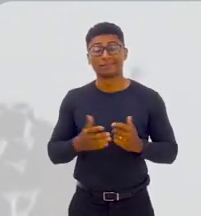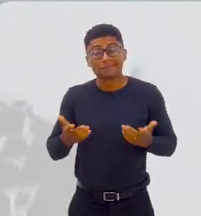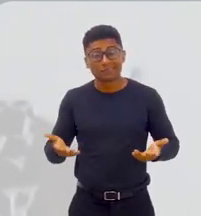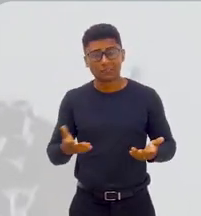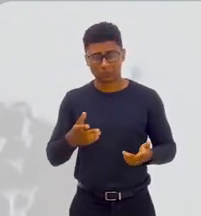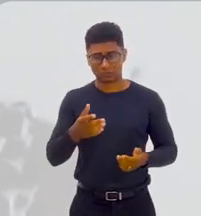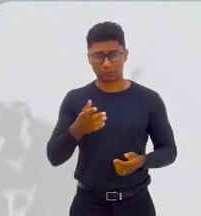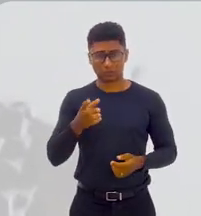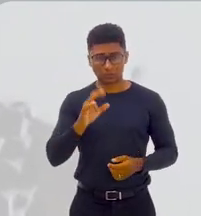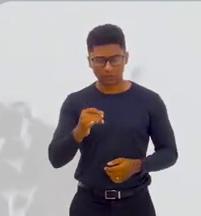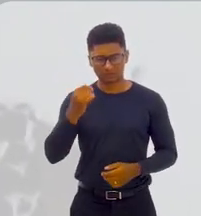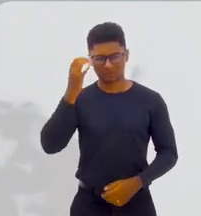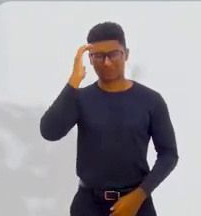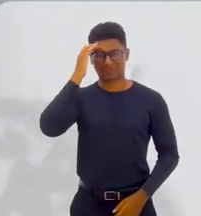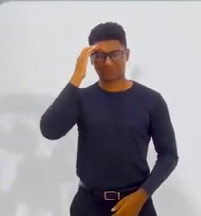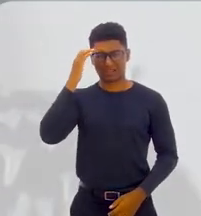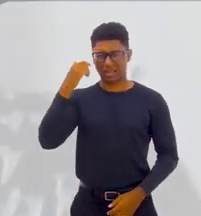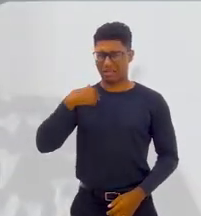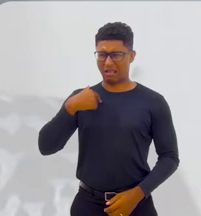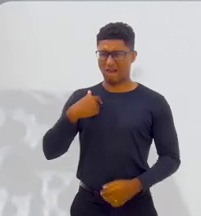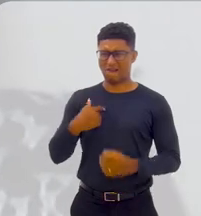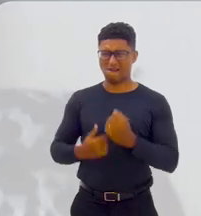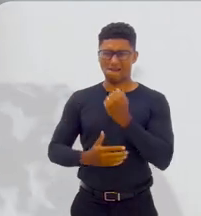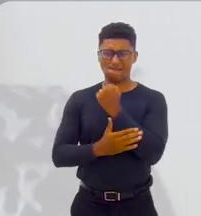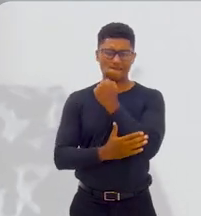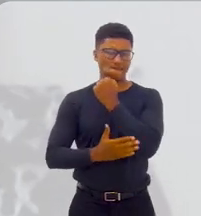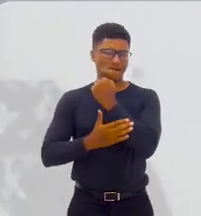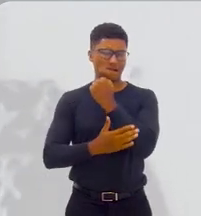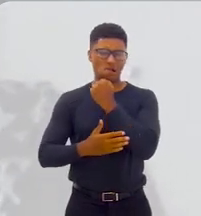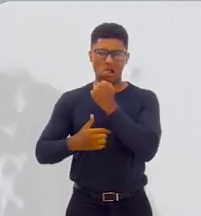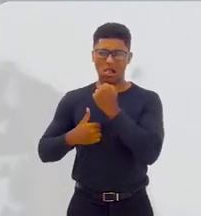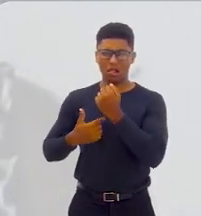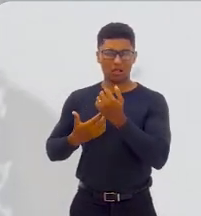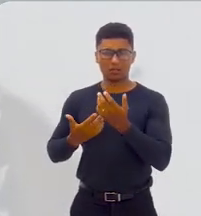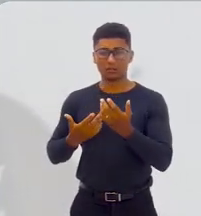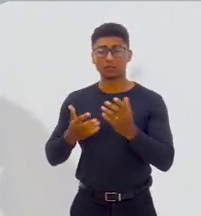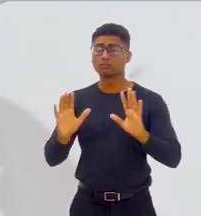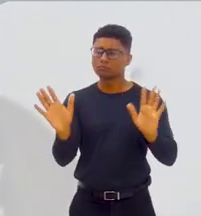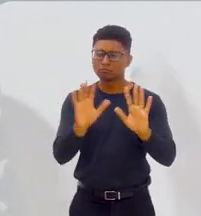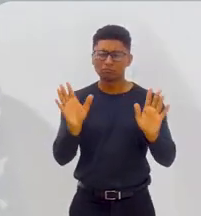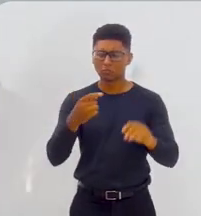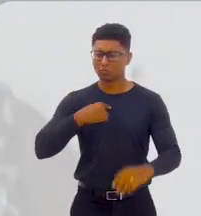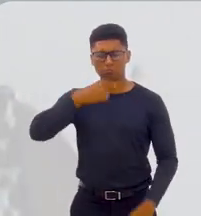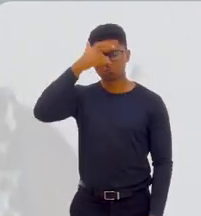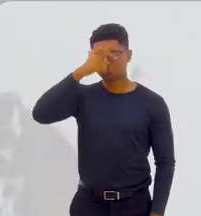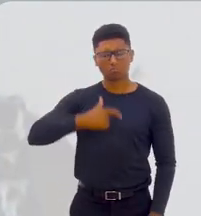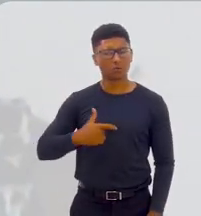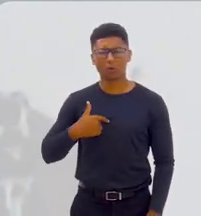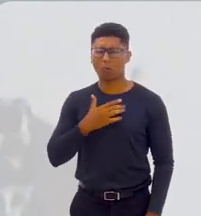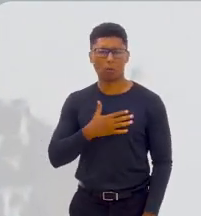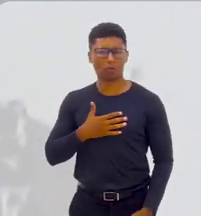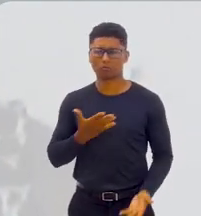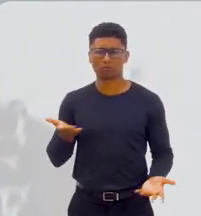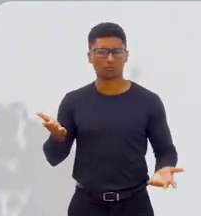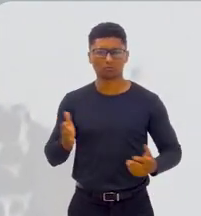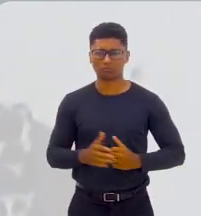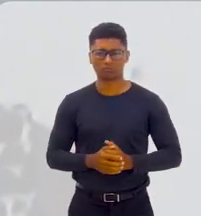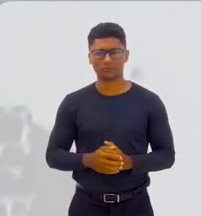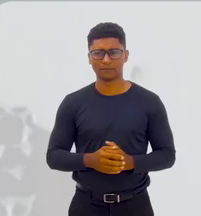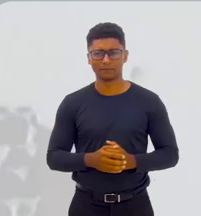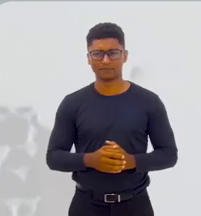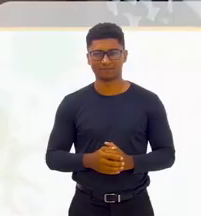isso, você não inveja o brilho de ninguém e não quer ser outra pessoa. Você quer ser você mesma. Eu sou eu mesma. Eu gosto de ser